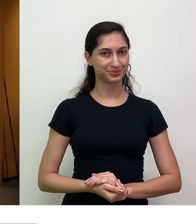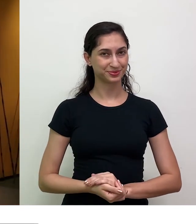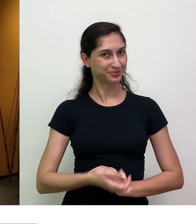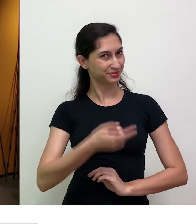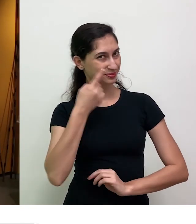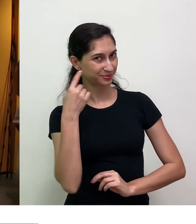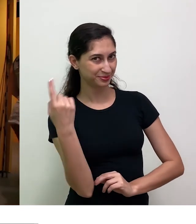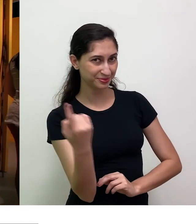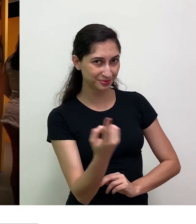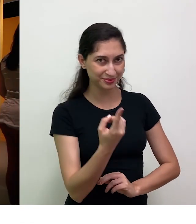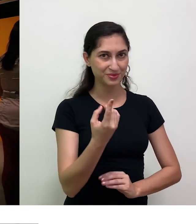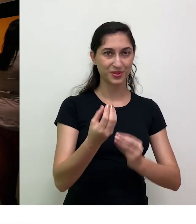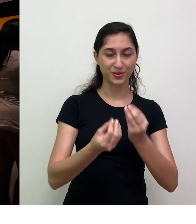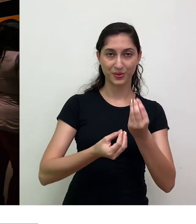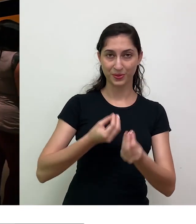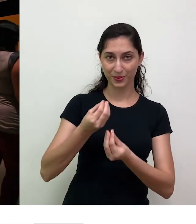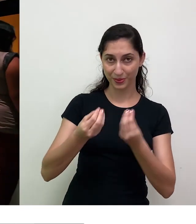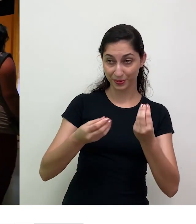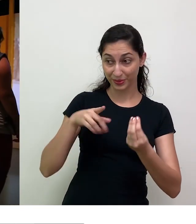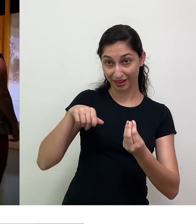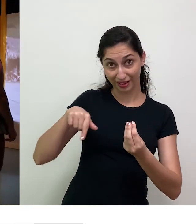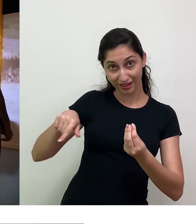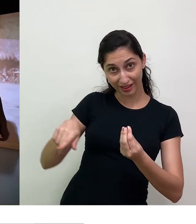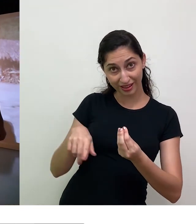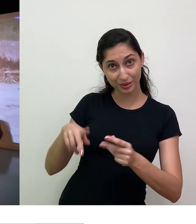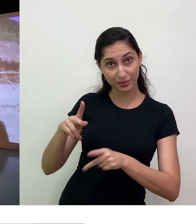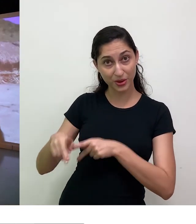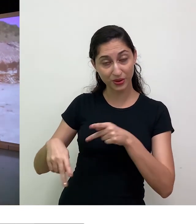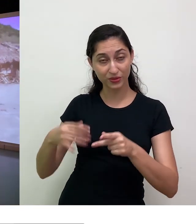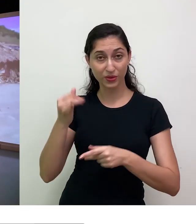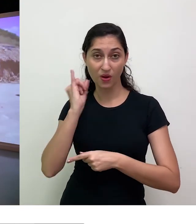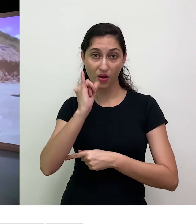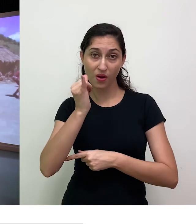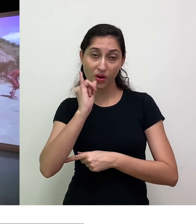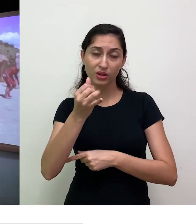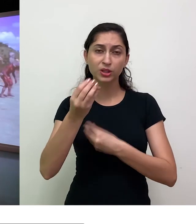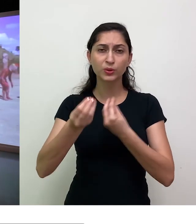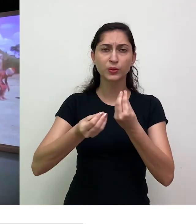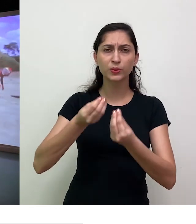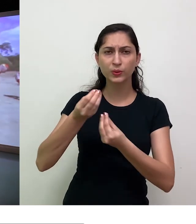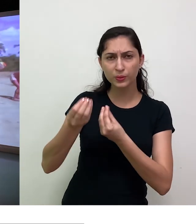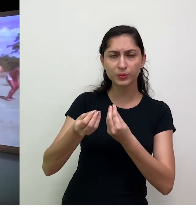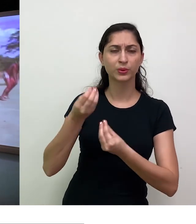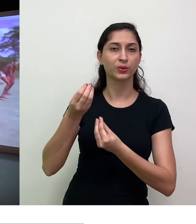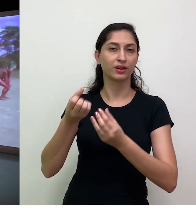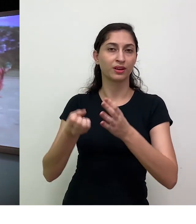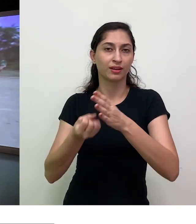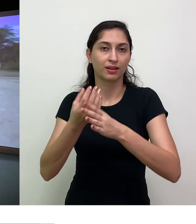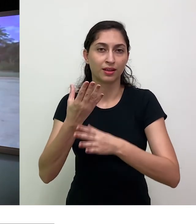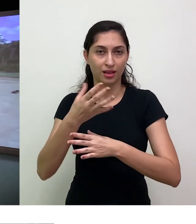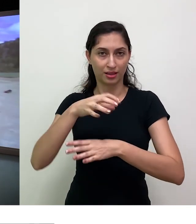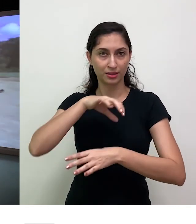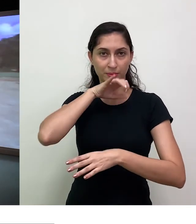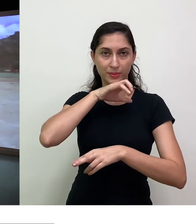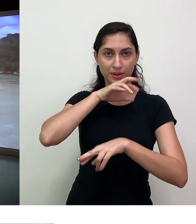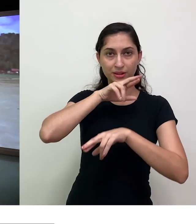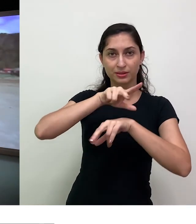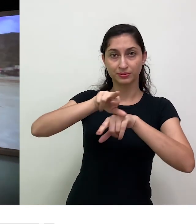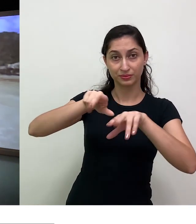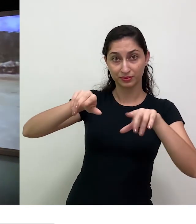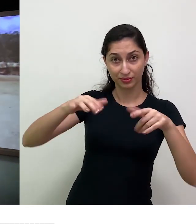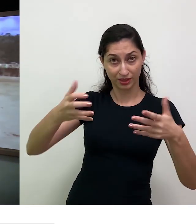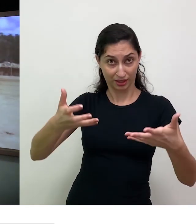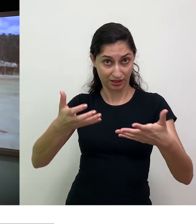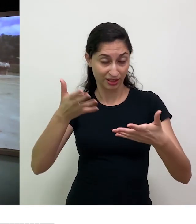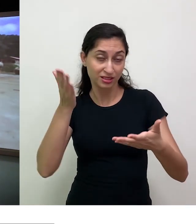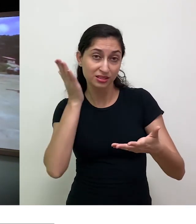Viram como a narrativa Nyahami nos conta sobre a origem das diferentes formas dos animais? Querem saber mais sobre